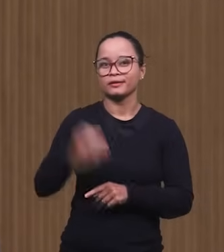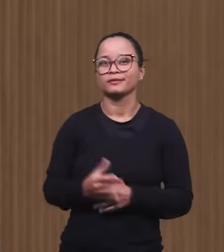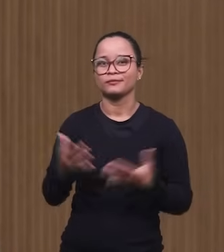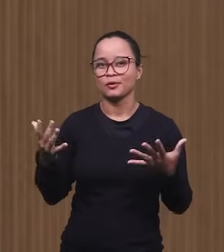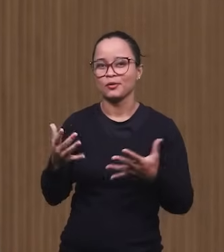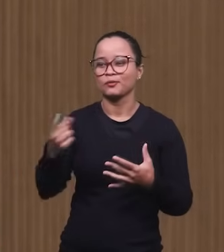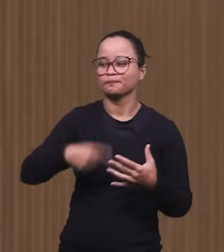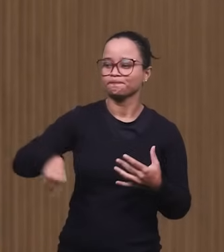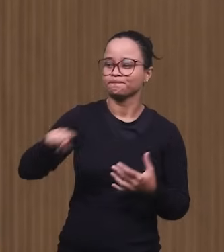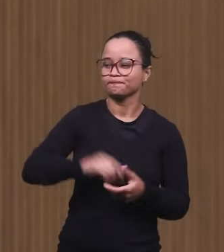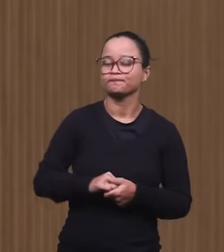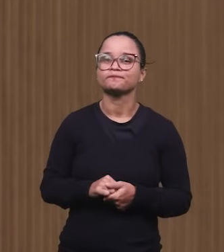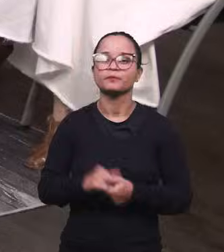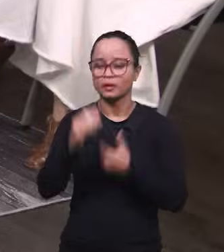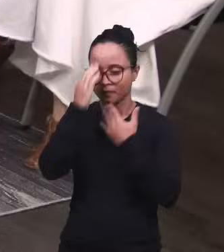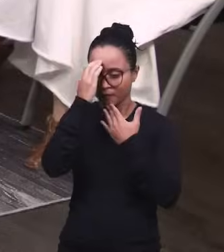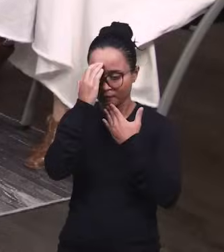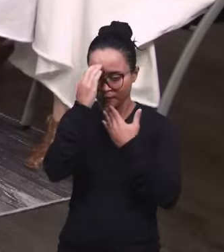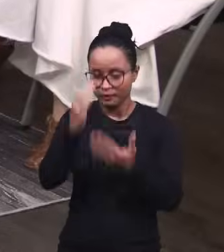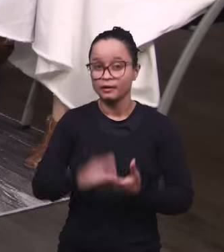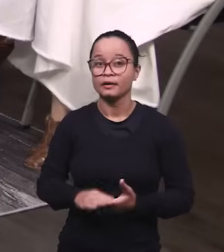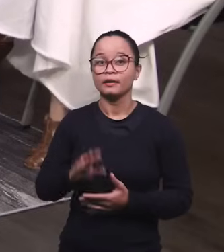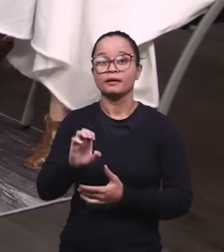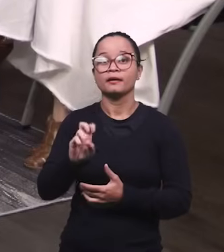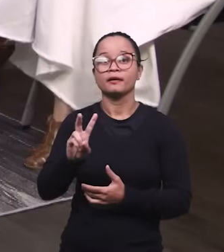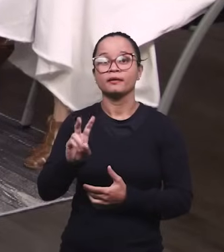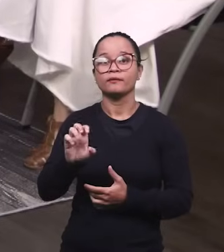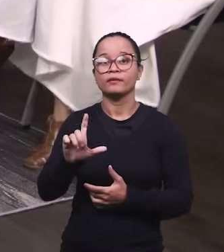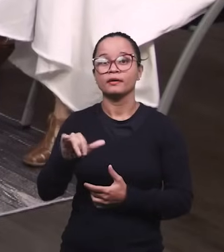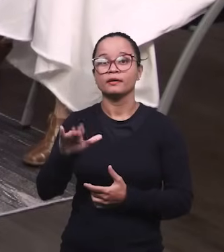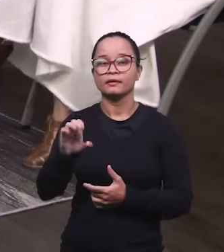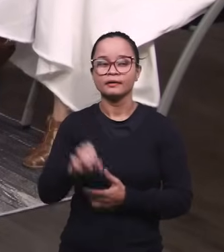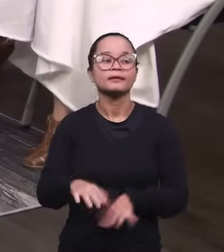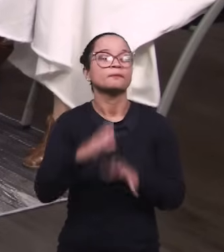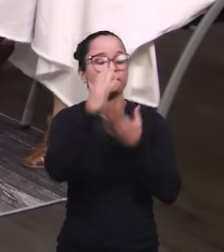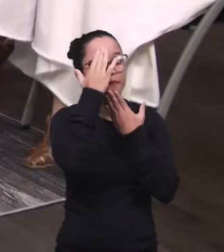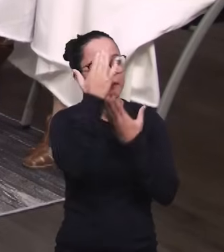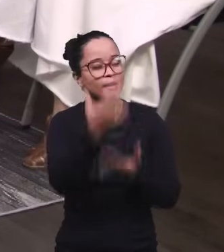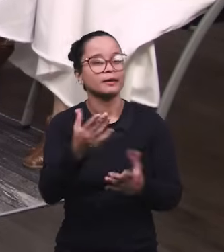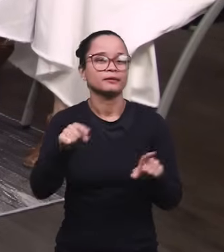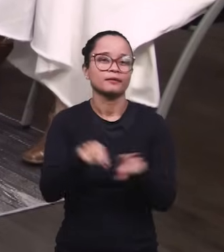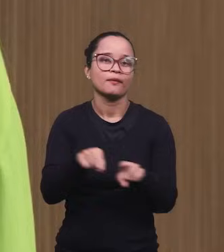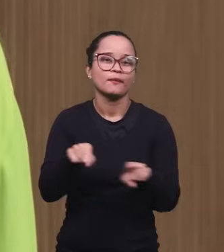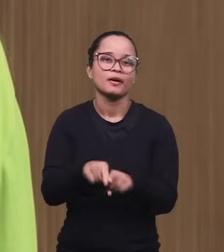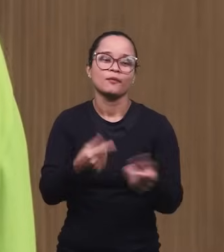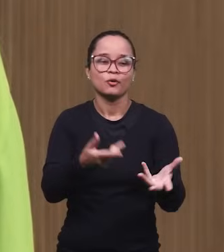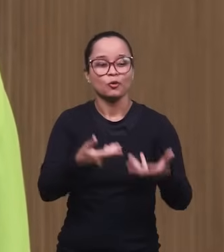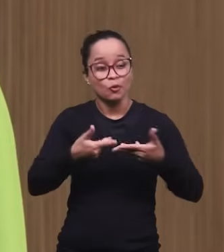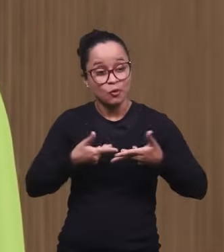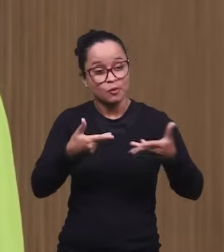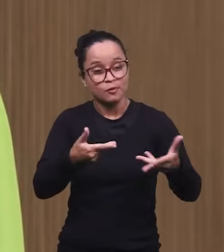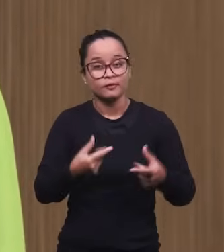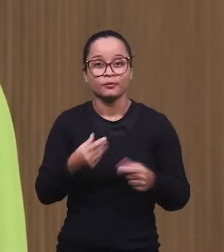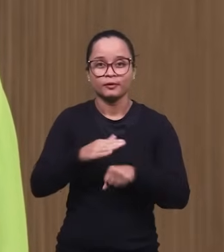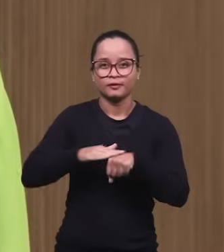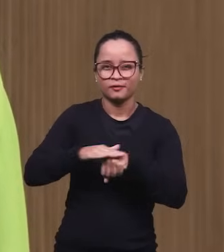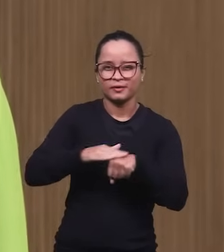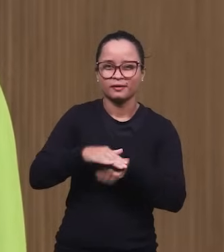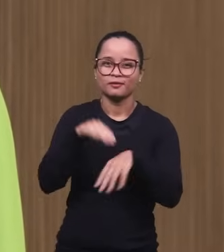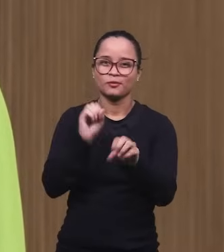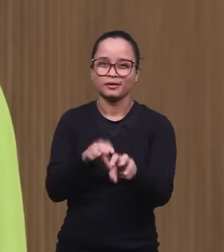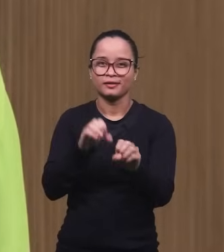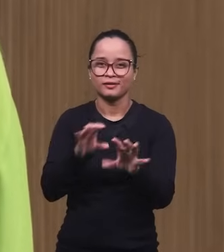nossos dias. É verdade. Muito obrigada. Obrigada a você. Obrigada, Eveline. Obrigada, irmãs, pelo convite. Muito bom aqui estar conversando um pouquinho